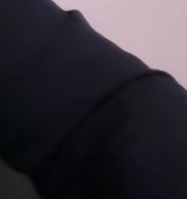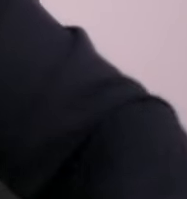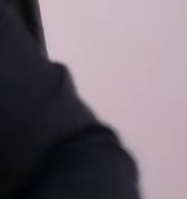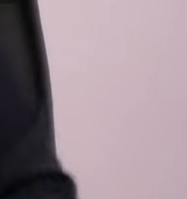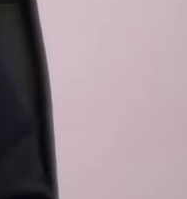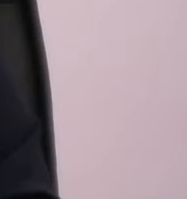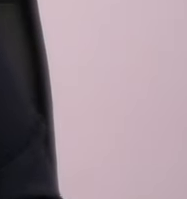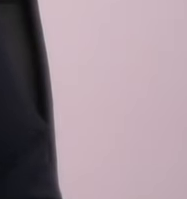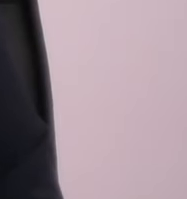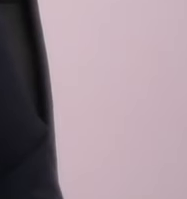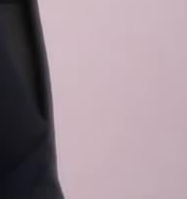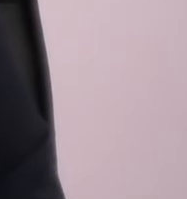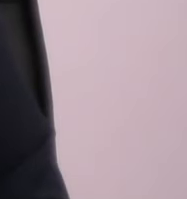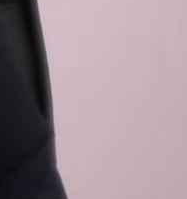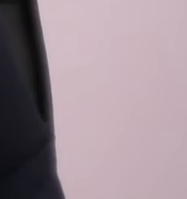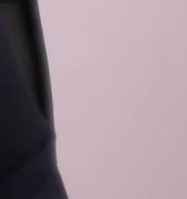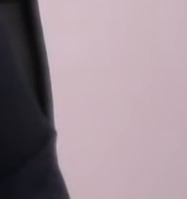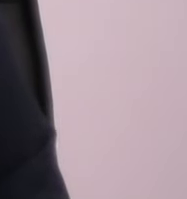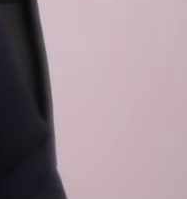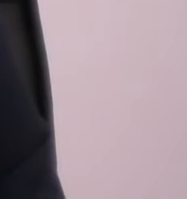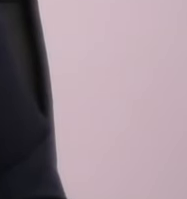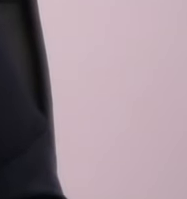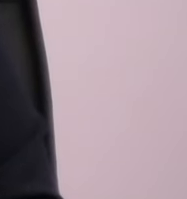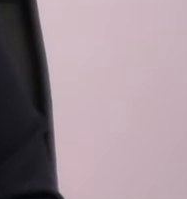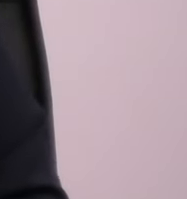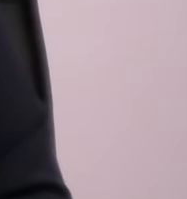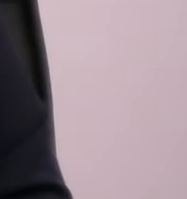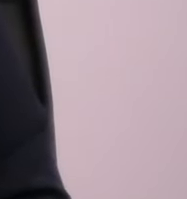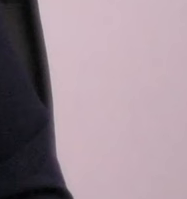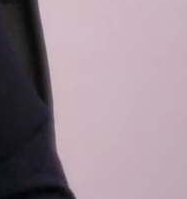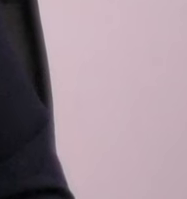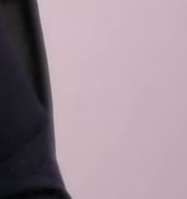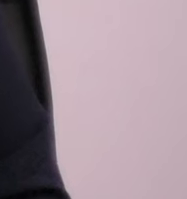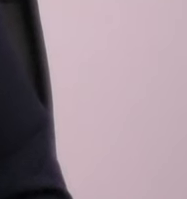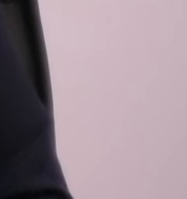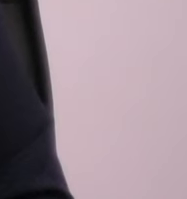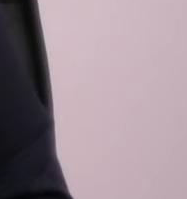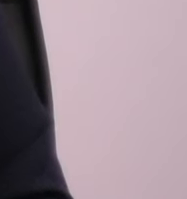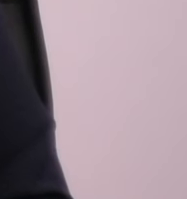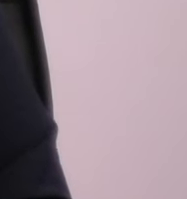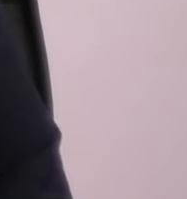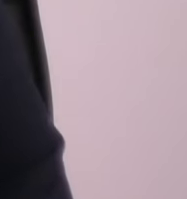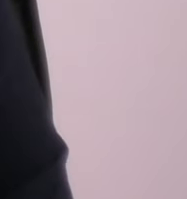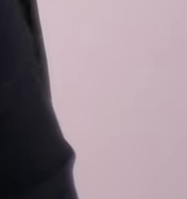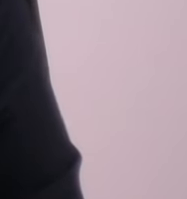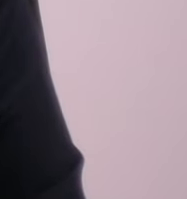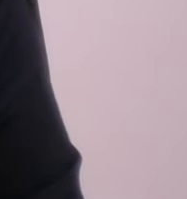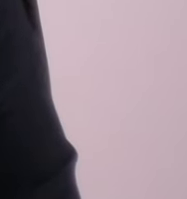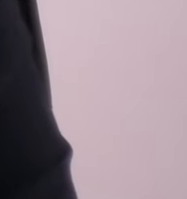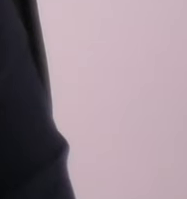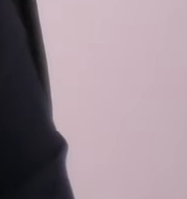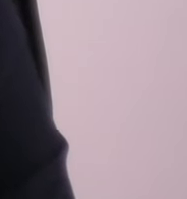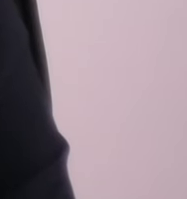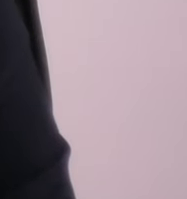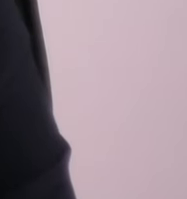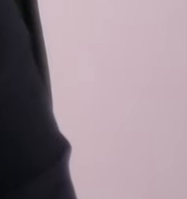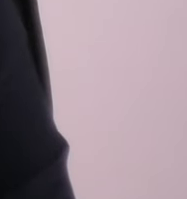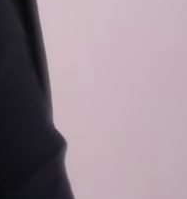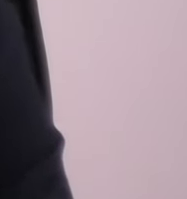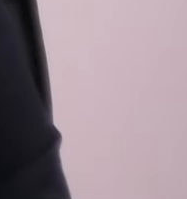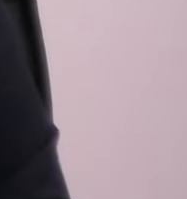energia elétrica e a crise elétrica que a gente está vivendo no Rio de Janeiro. Desde já, uma vez aprovado aqui e